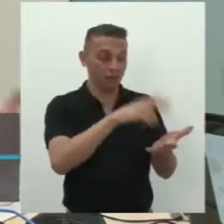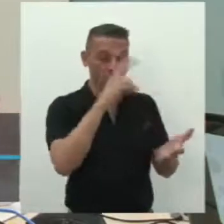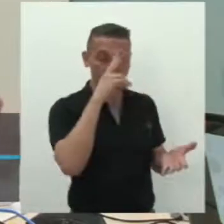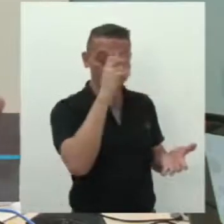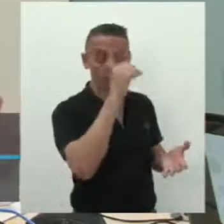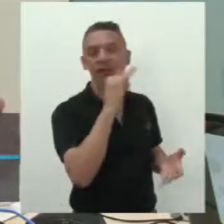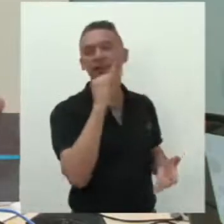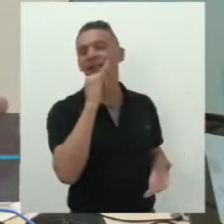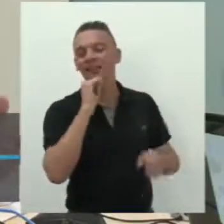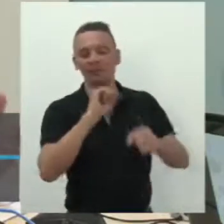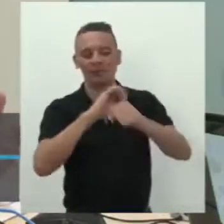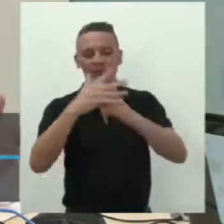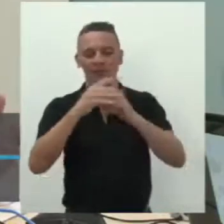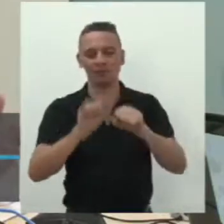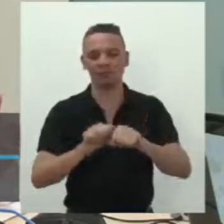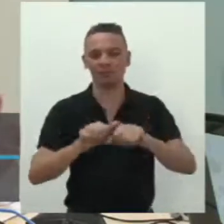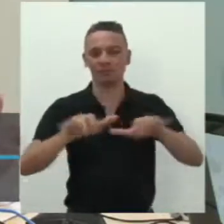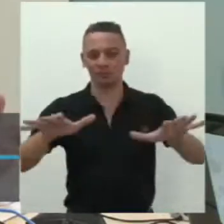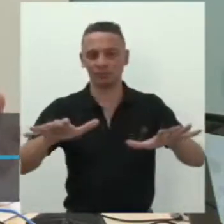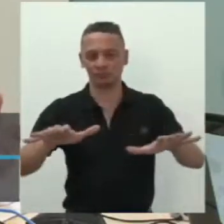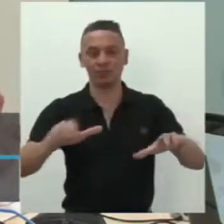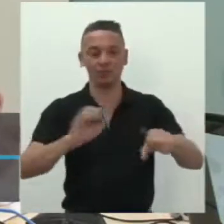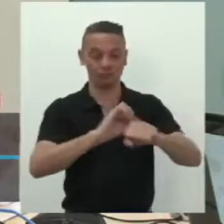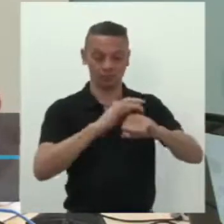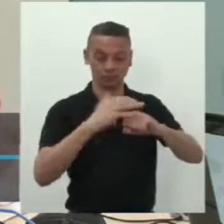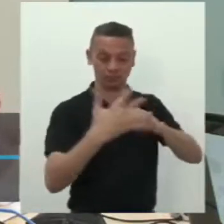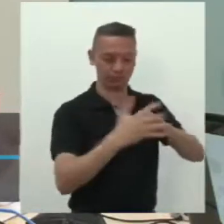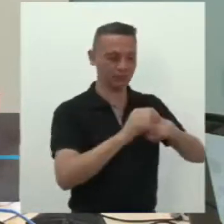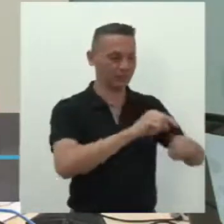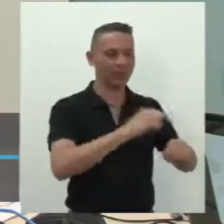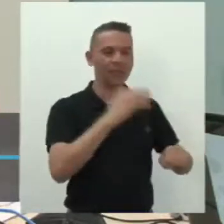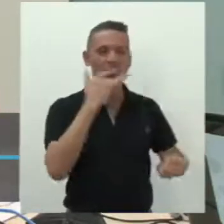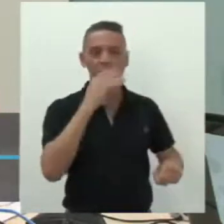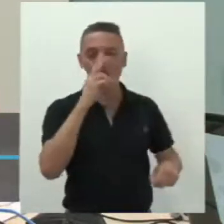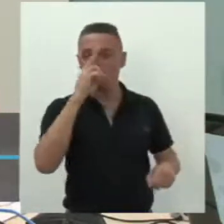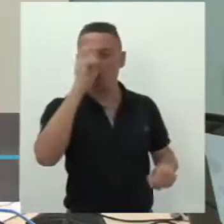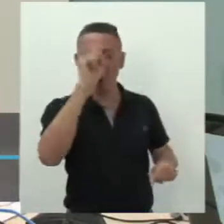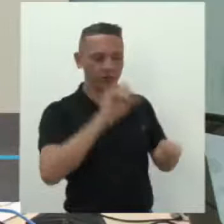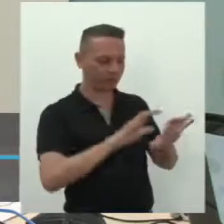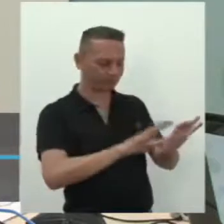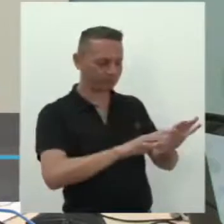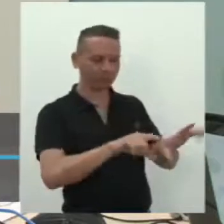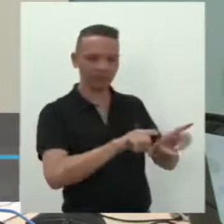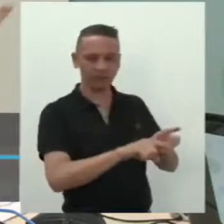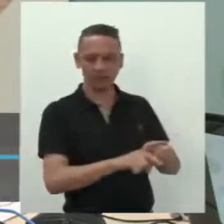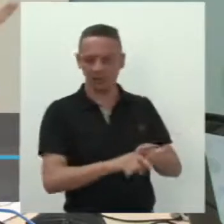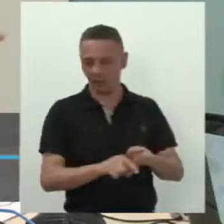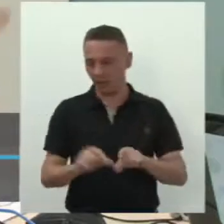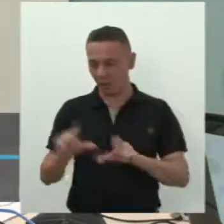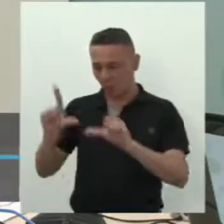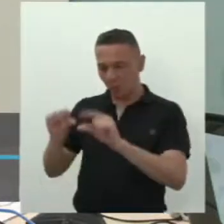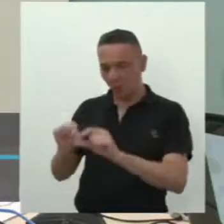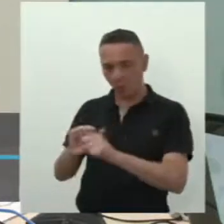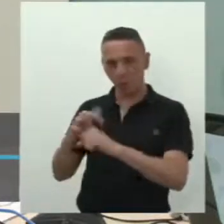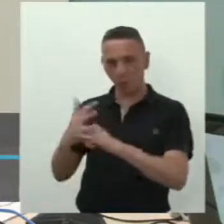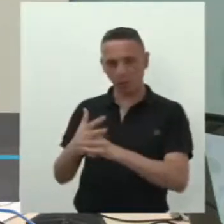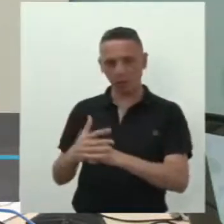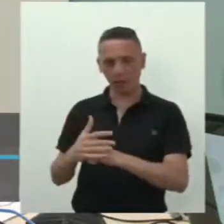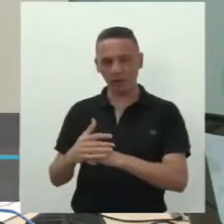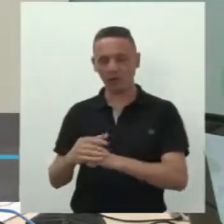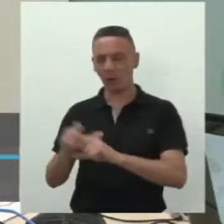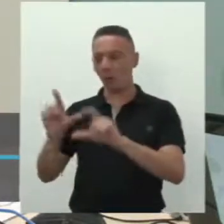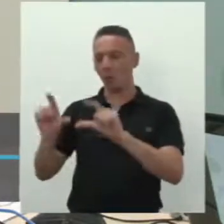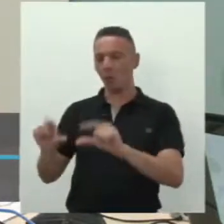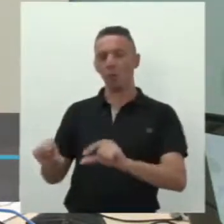da pandemia, de concentração de Covid, você tem essa cor mais quente, né? De menos concentração, você tem essa cor mais fria. A lógica